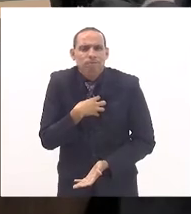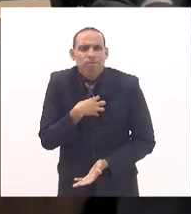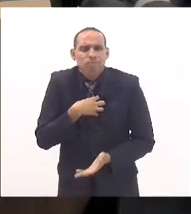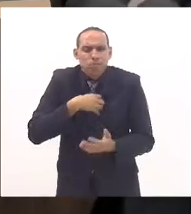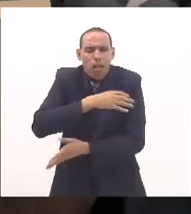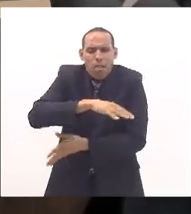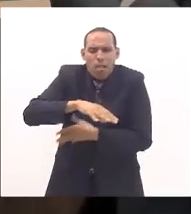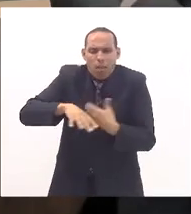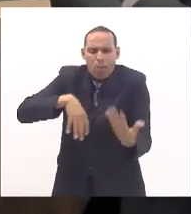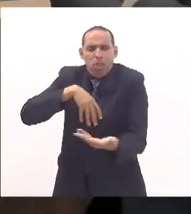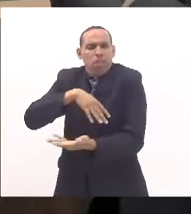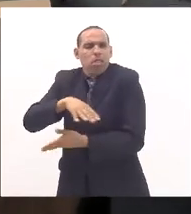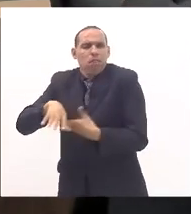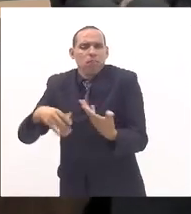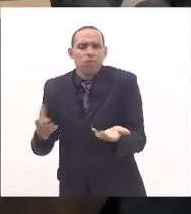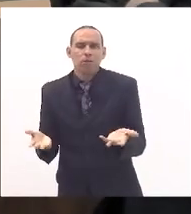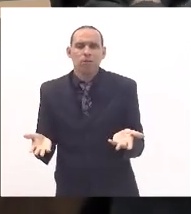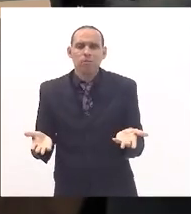anárquica